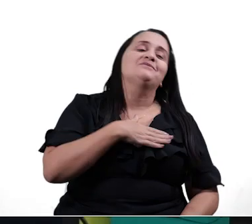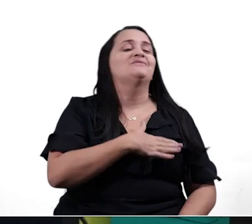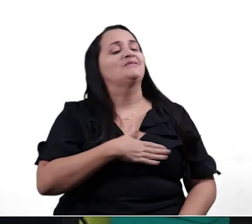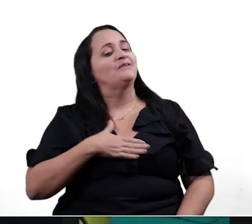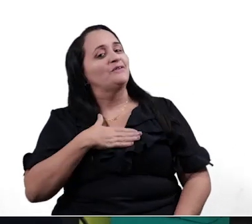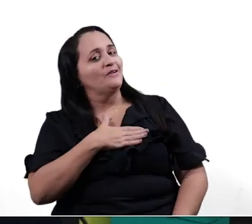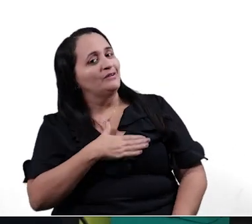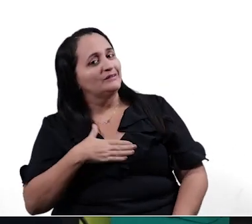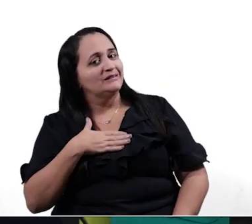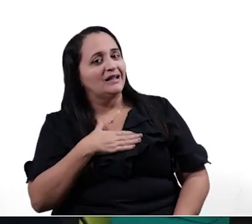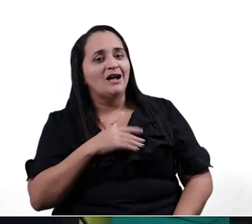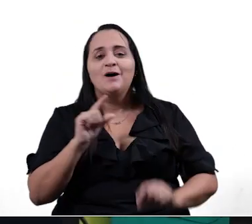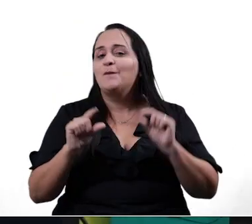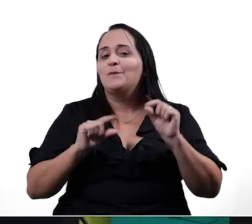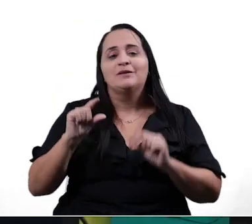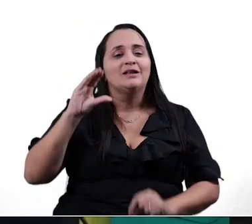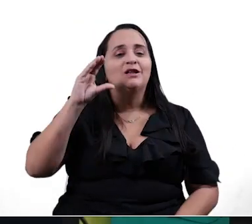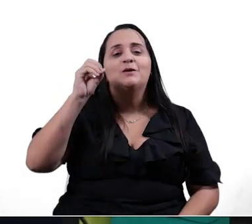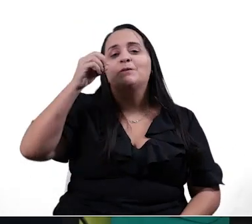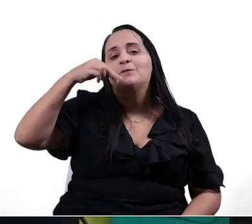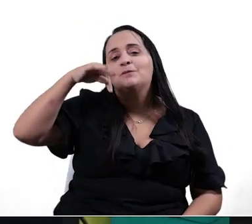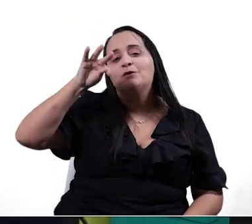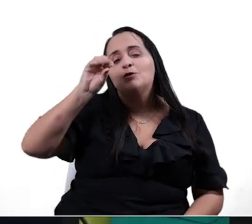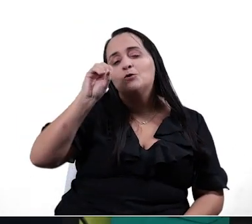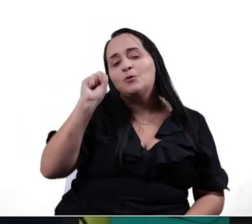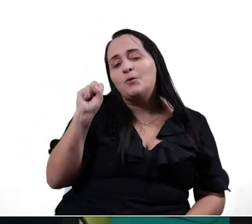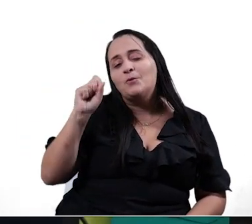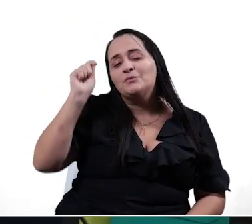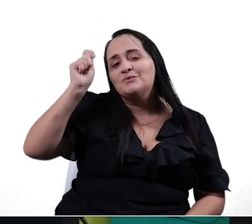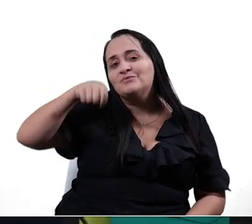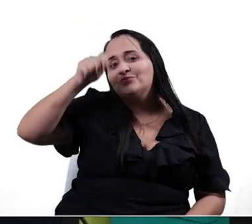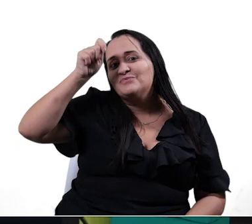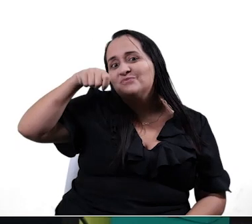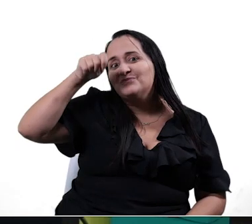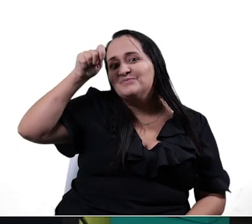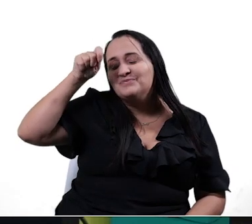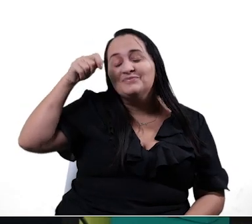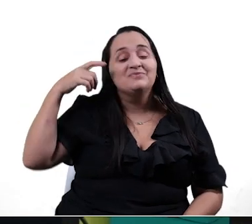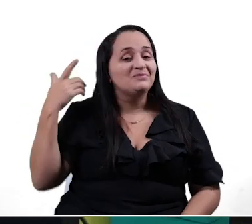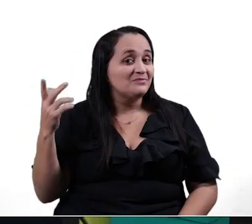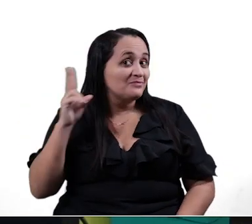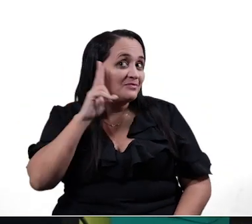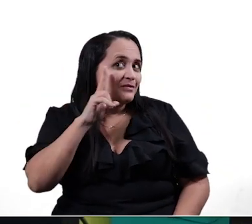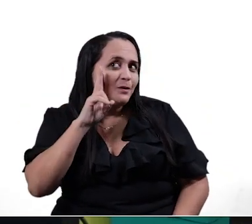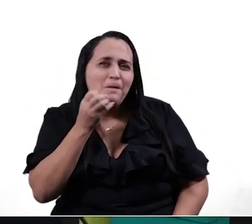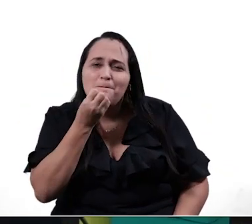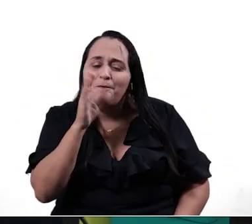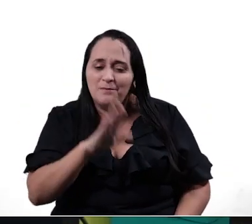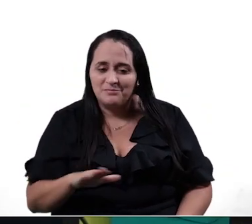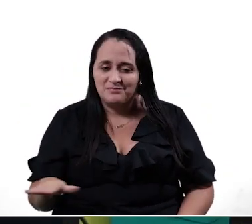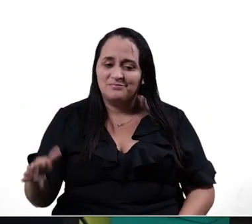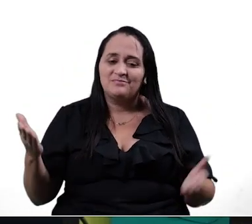de contos de fada. Ai, que lembrança boa da minha infância. Vocês vão gostar mesmo. E a